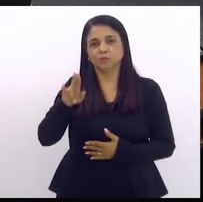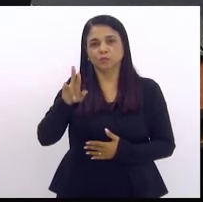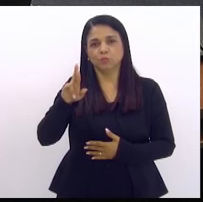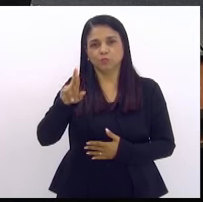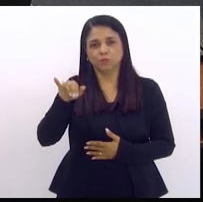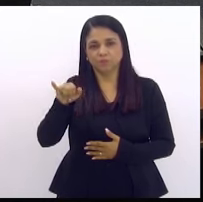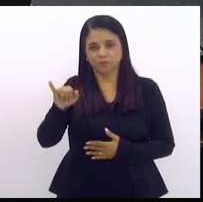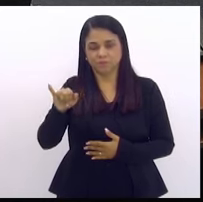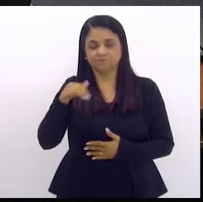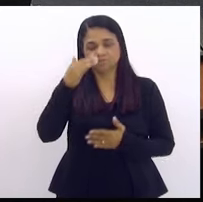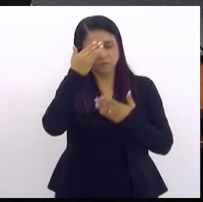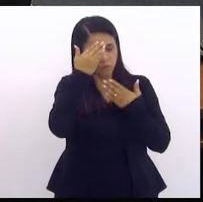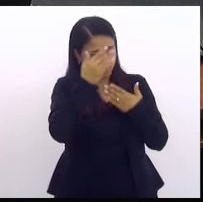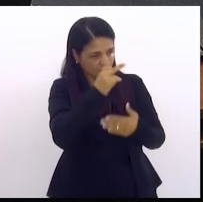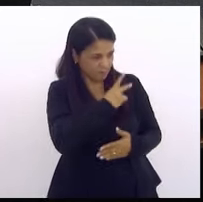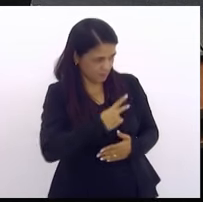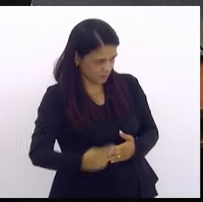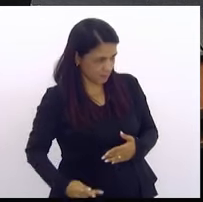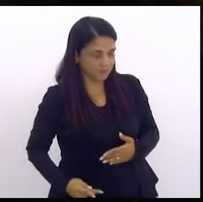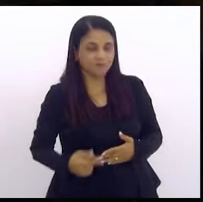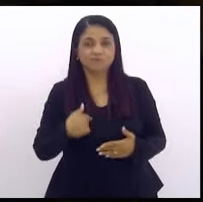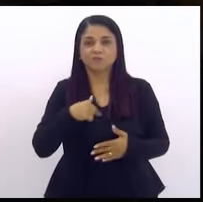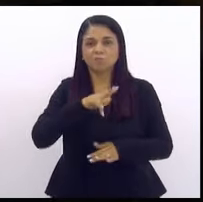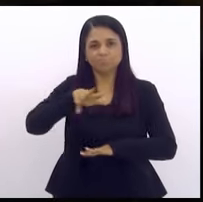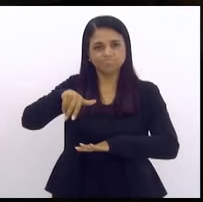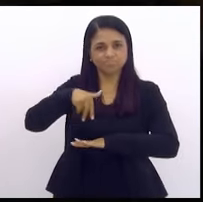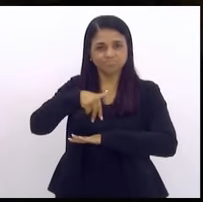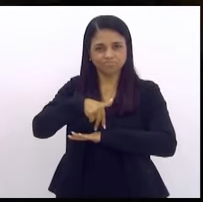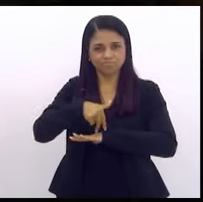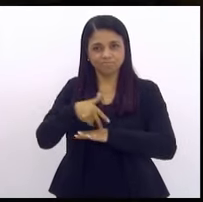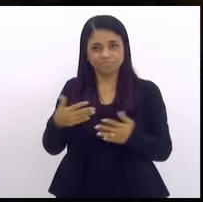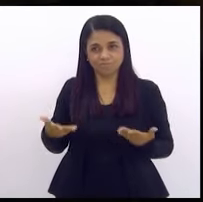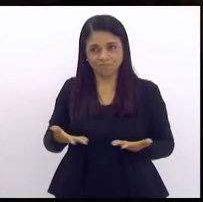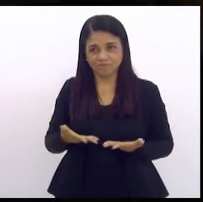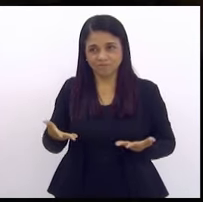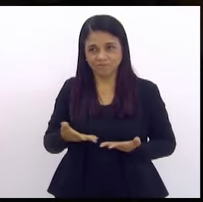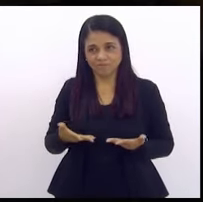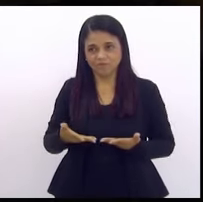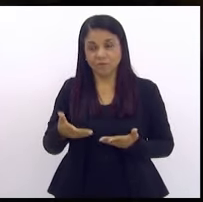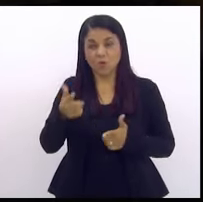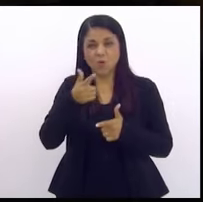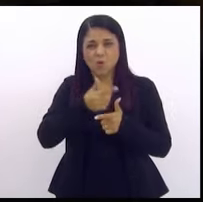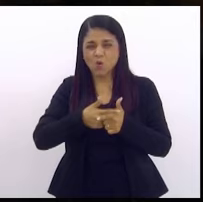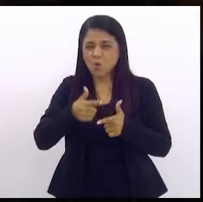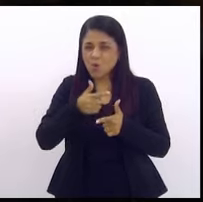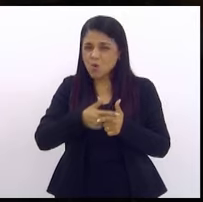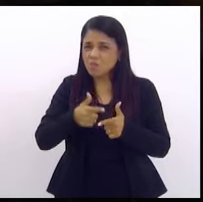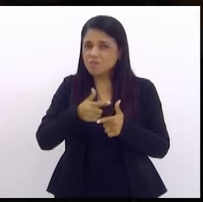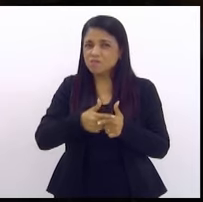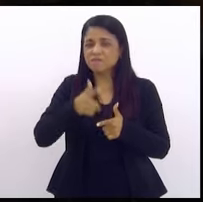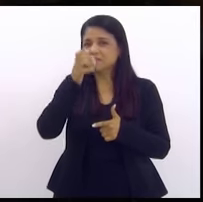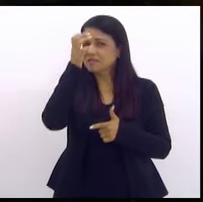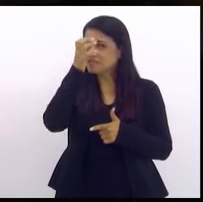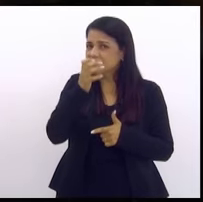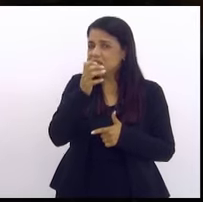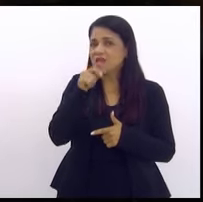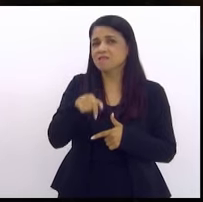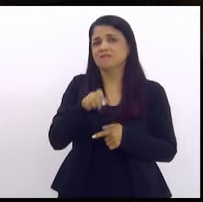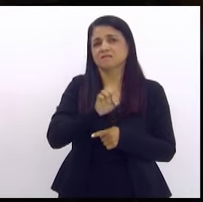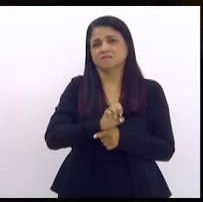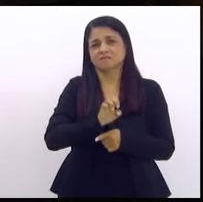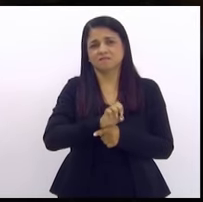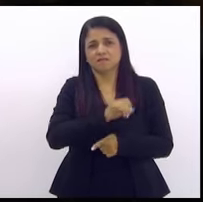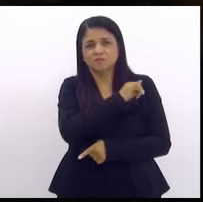Muito obrigado, presidente. Venho aqui hoje para falar sobre um problema crônico nas cidades do estado do Rio de